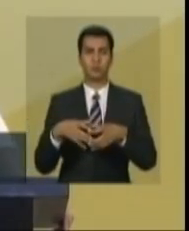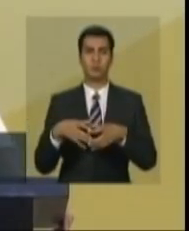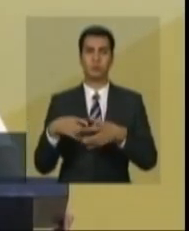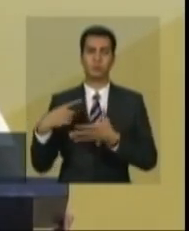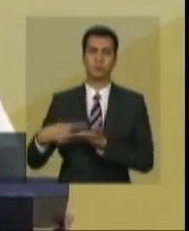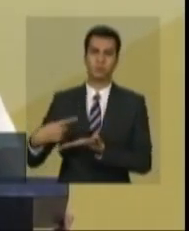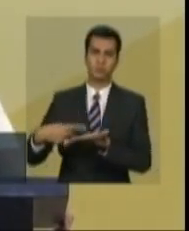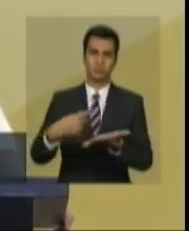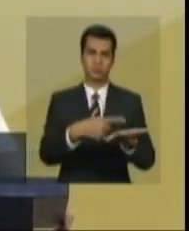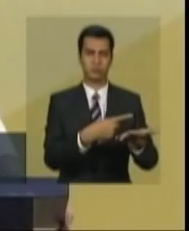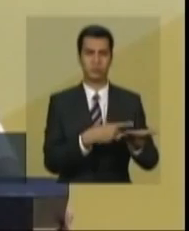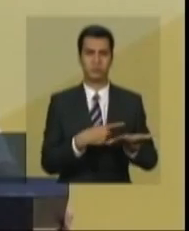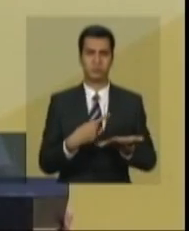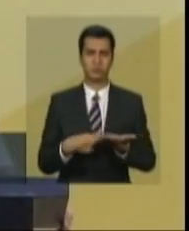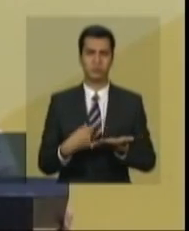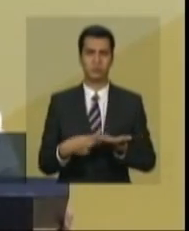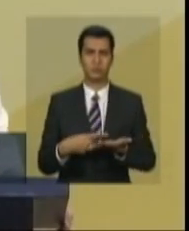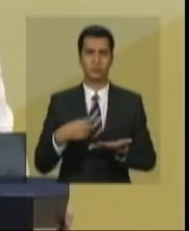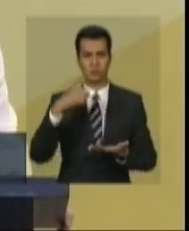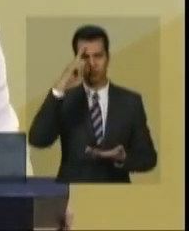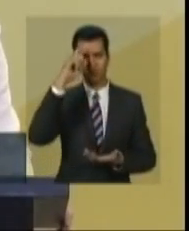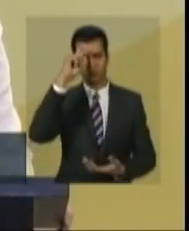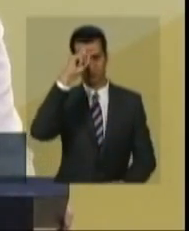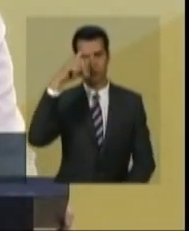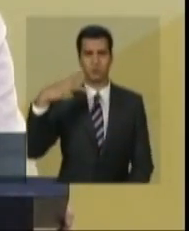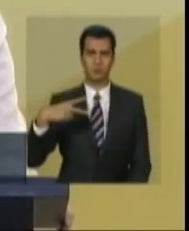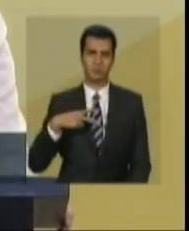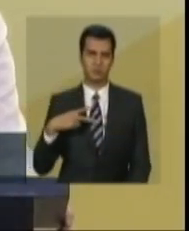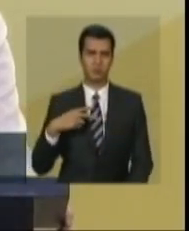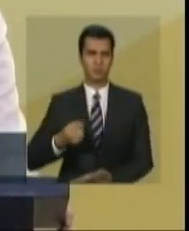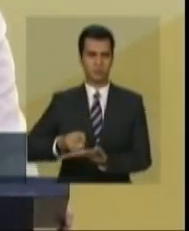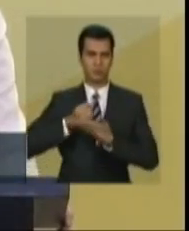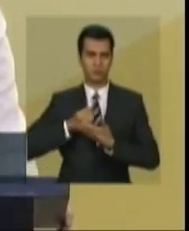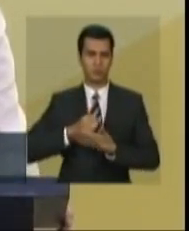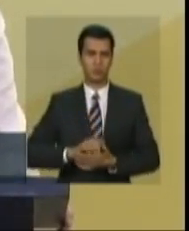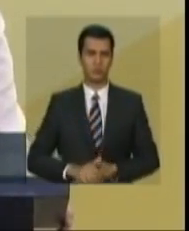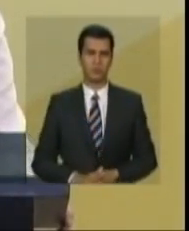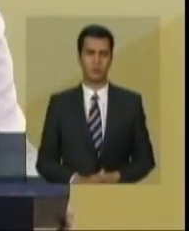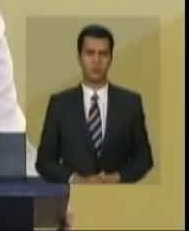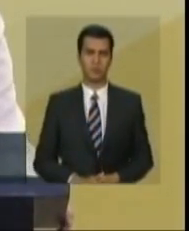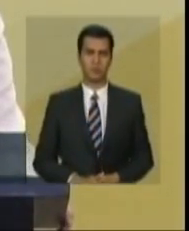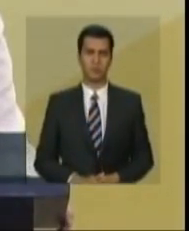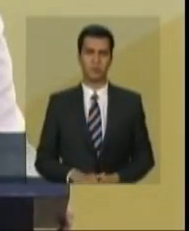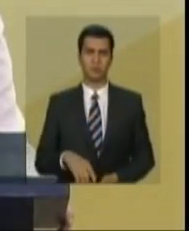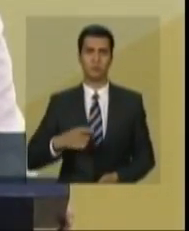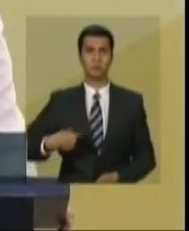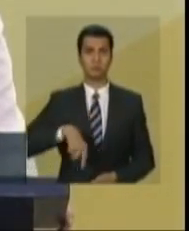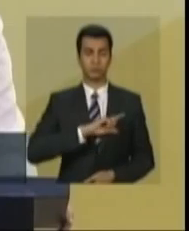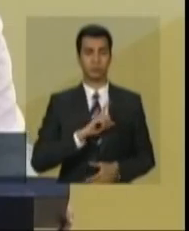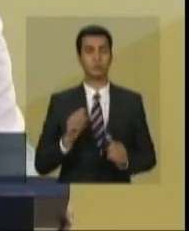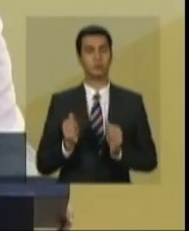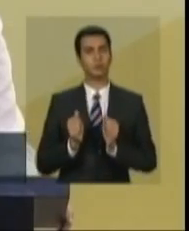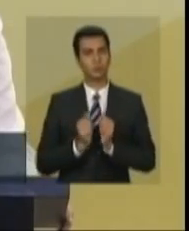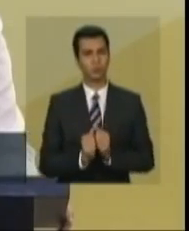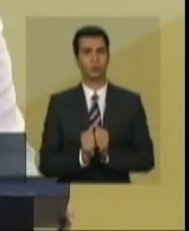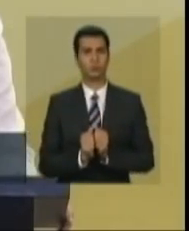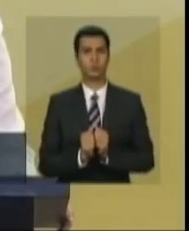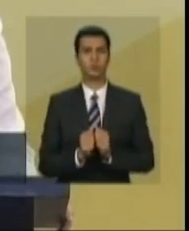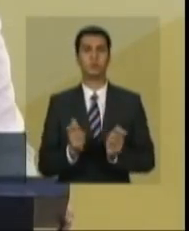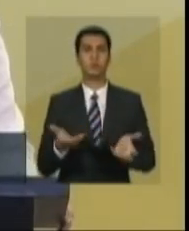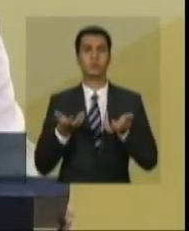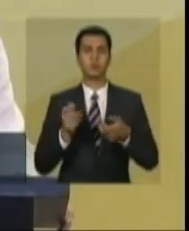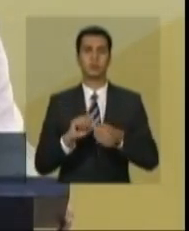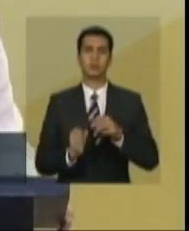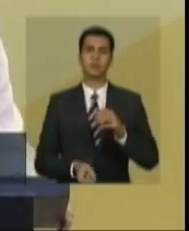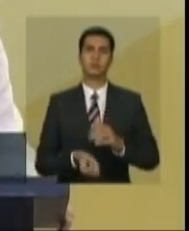parceiras de importantes hospitais privados de excelência. Juntos, vamos implantar núcleos de